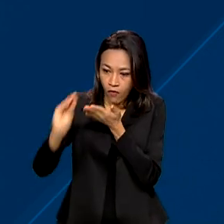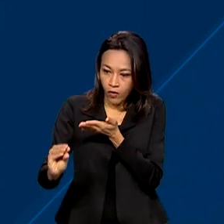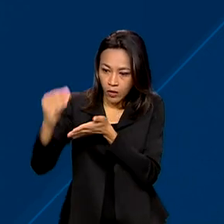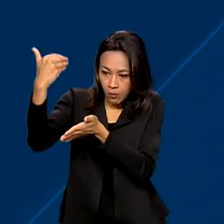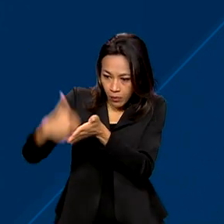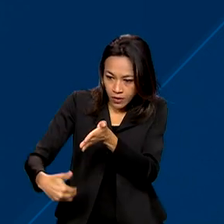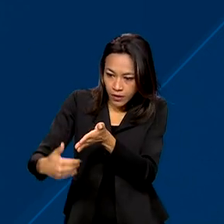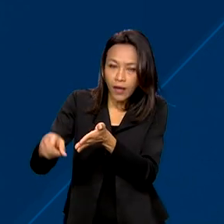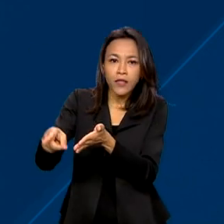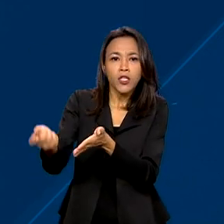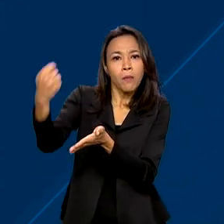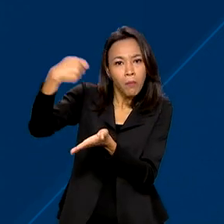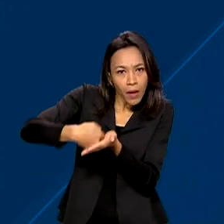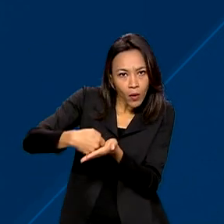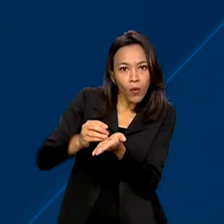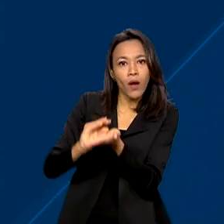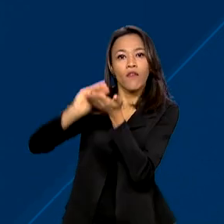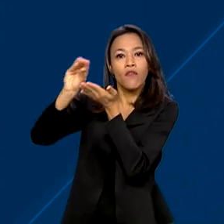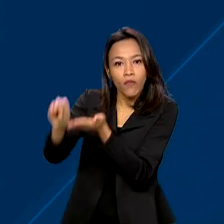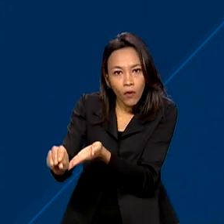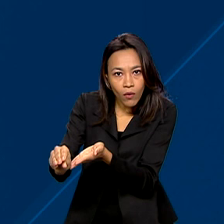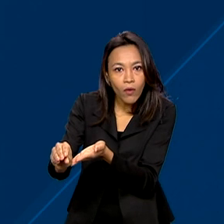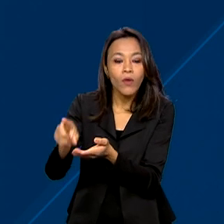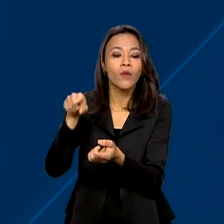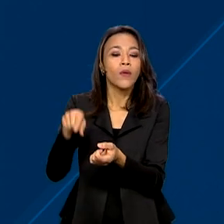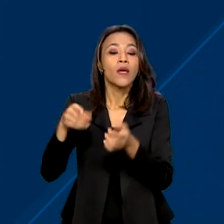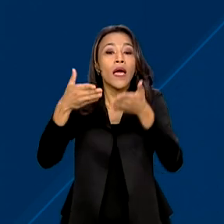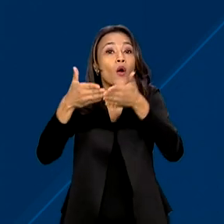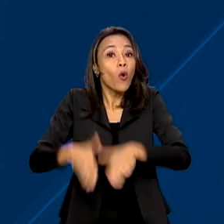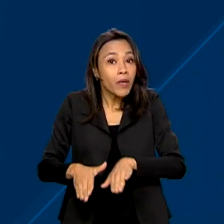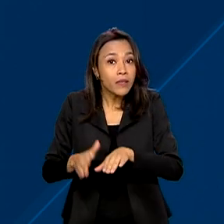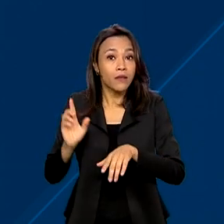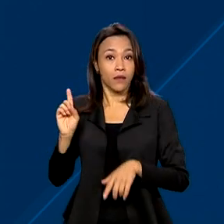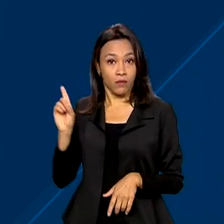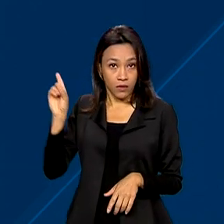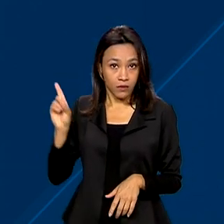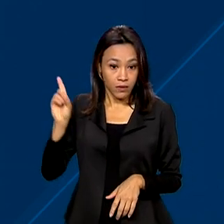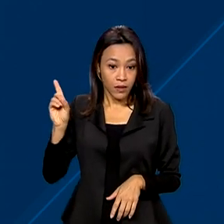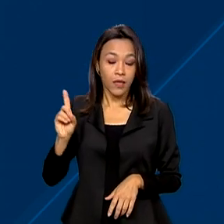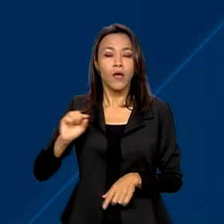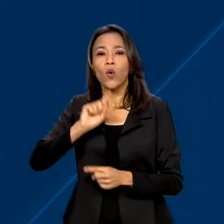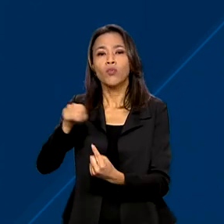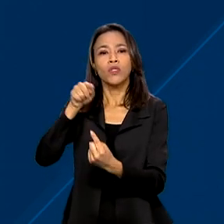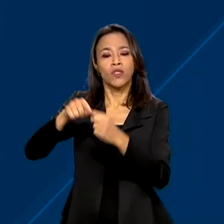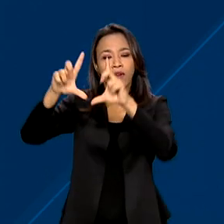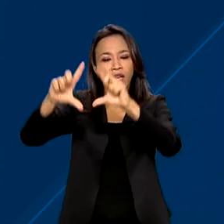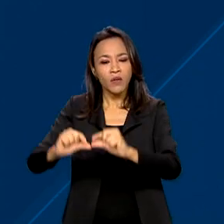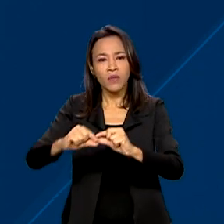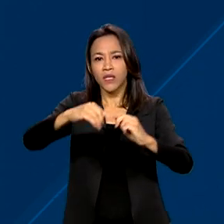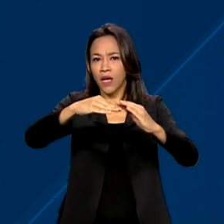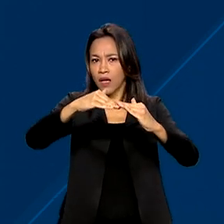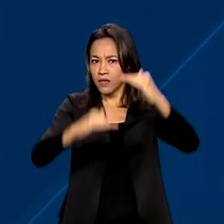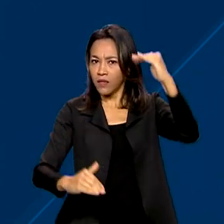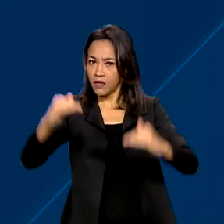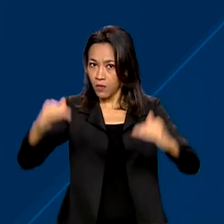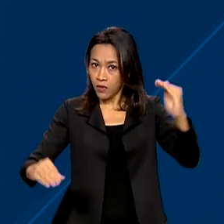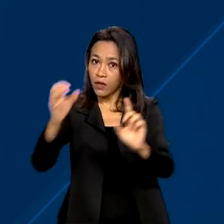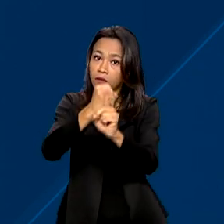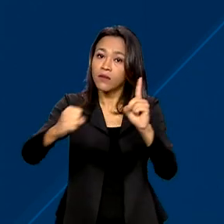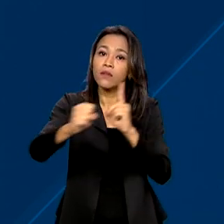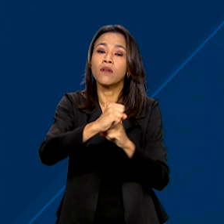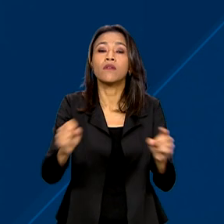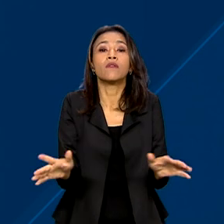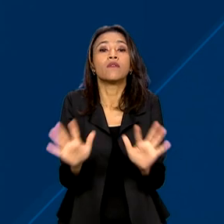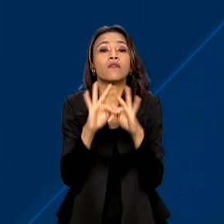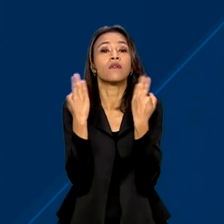valor pago após a compra esse mecanismo de compensação será usado para reduzir desigualdades para as famílias